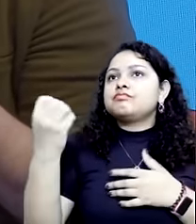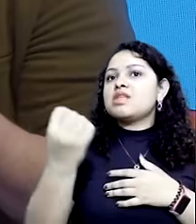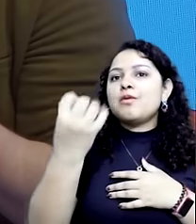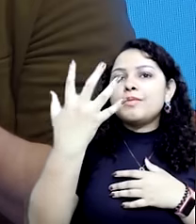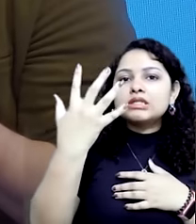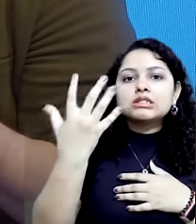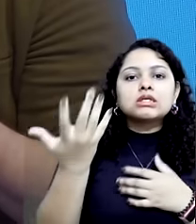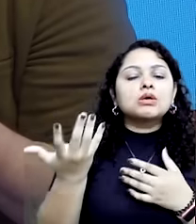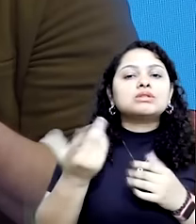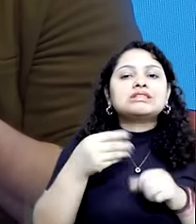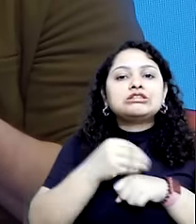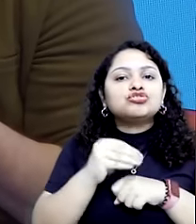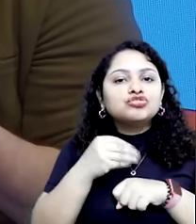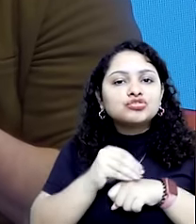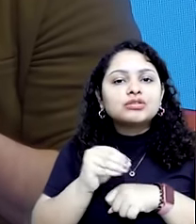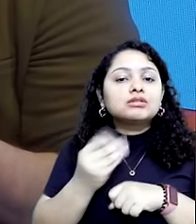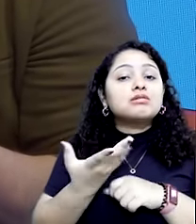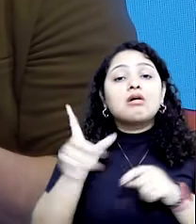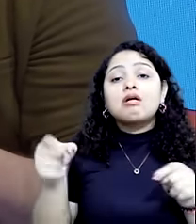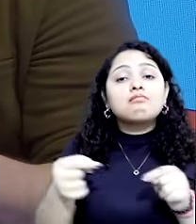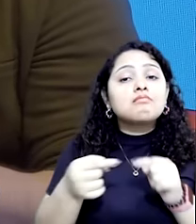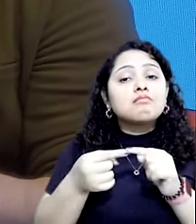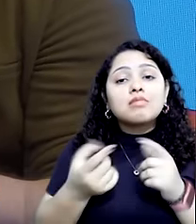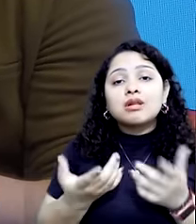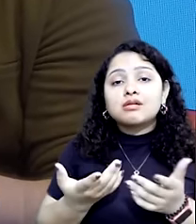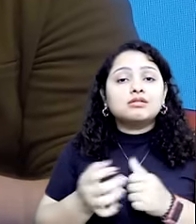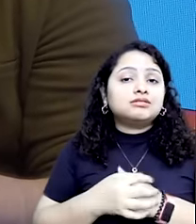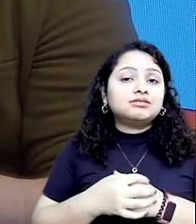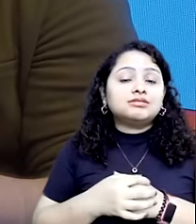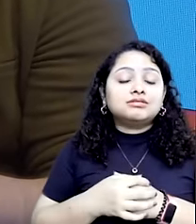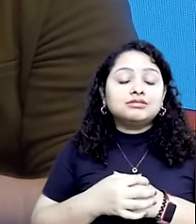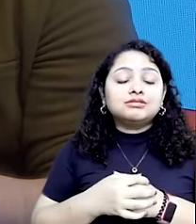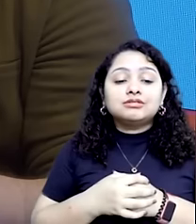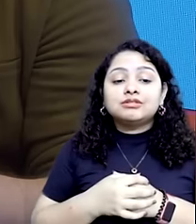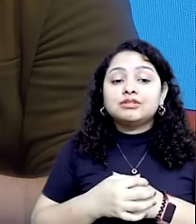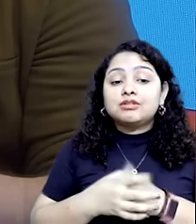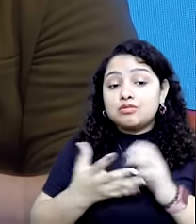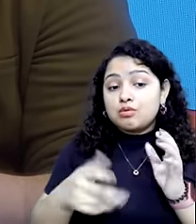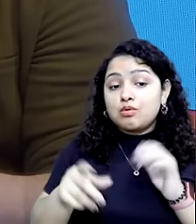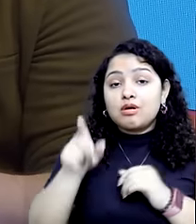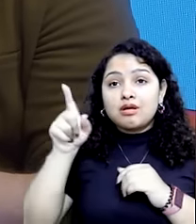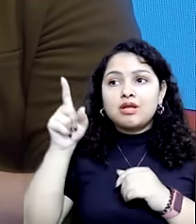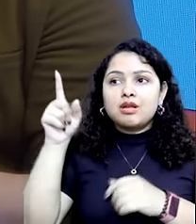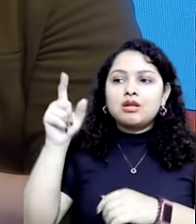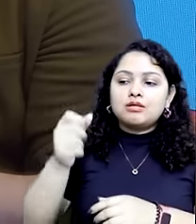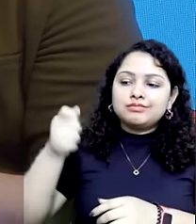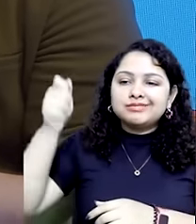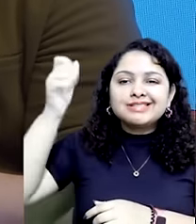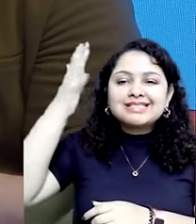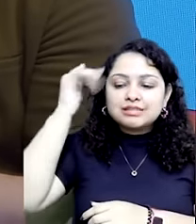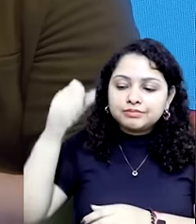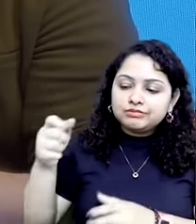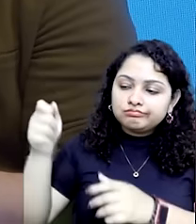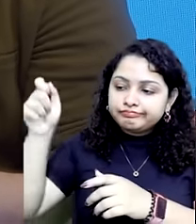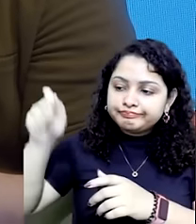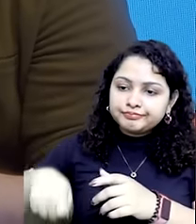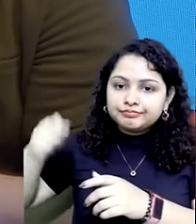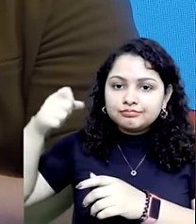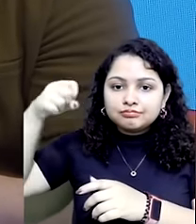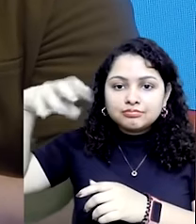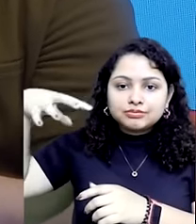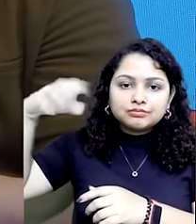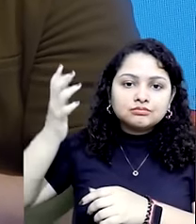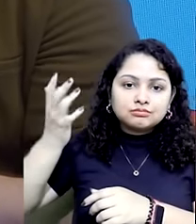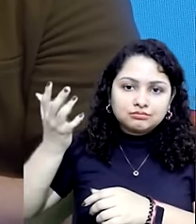ess essas dicas elas funcionam muito bem e assim a o próprio abajour as luminárias